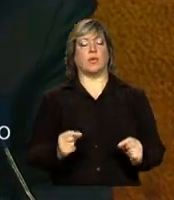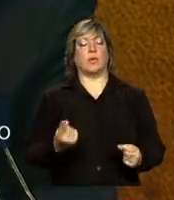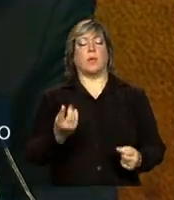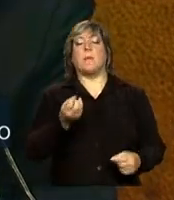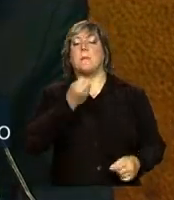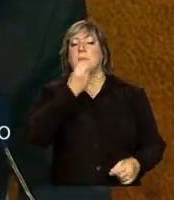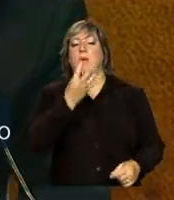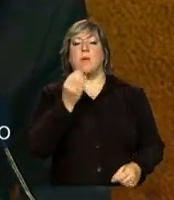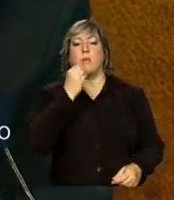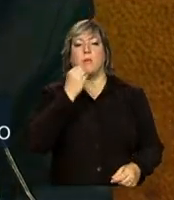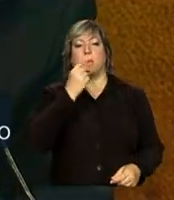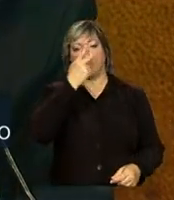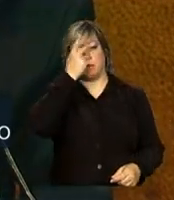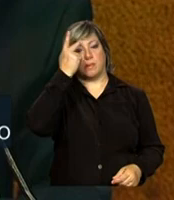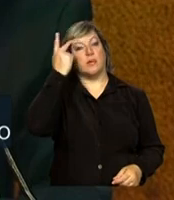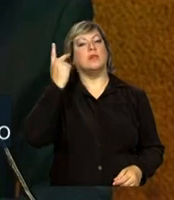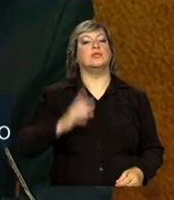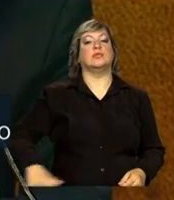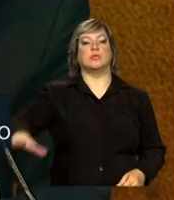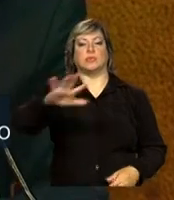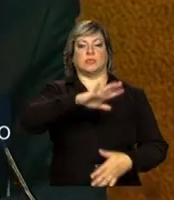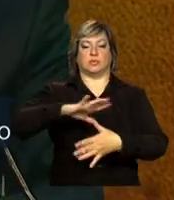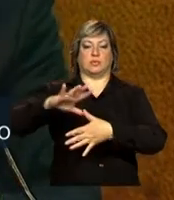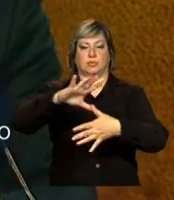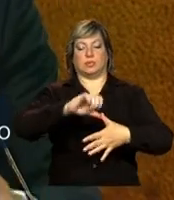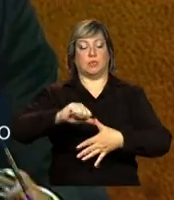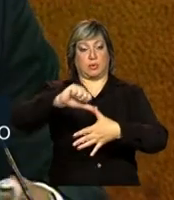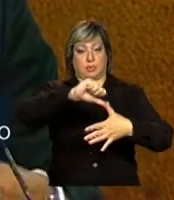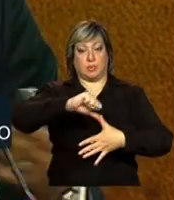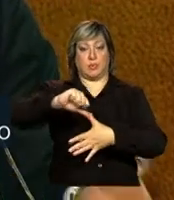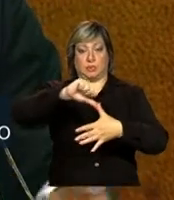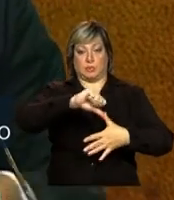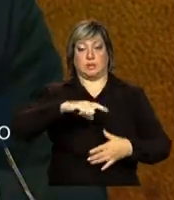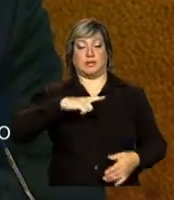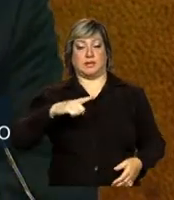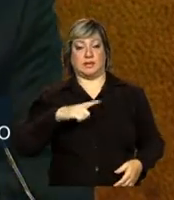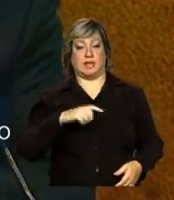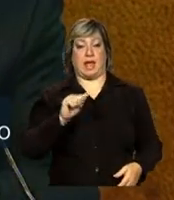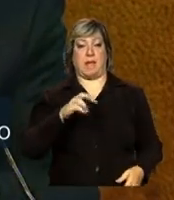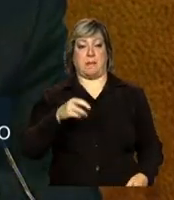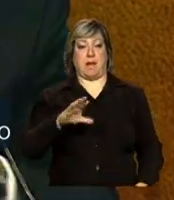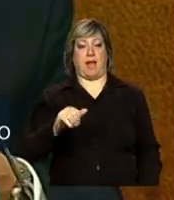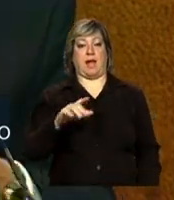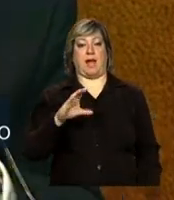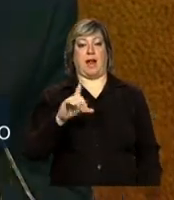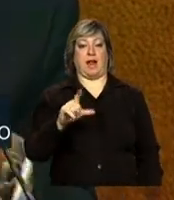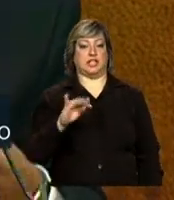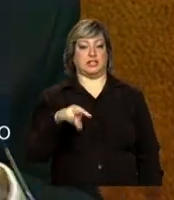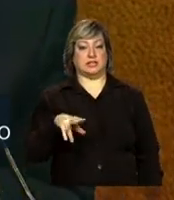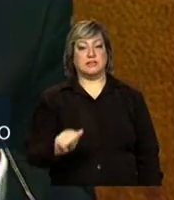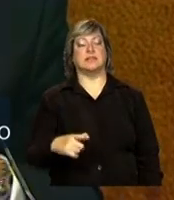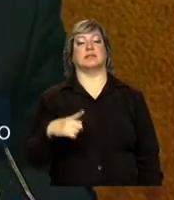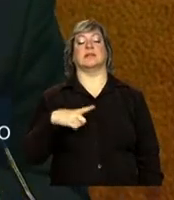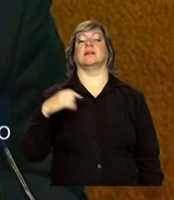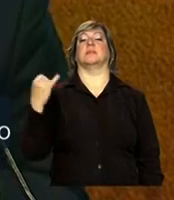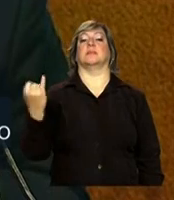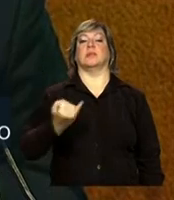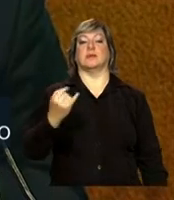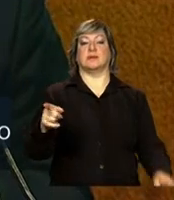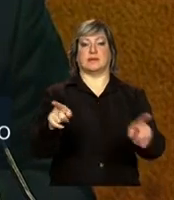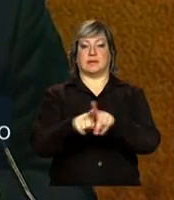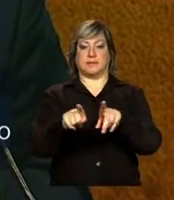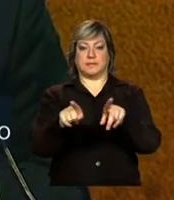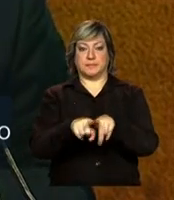oportunidade para o continente para a América Latina já foi mencionada aqui a relevância eh das